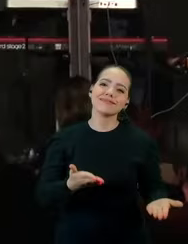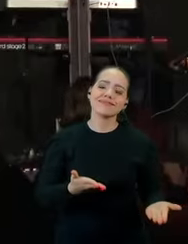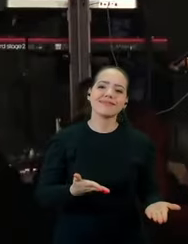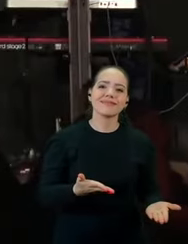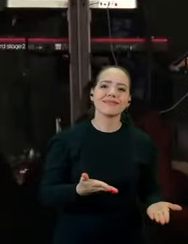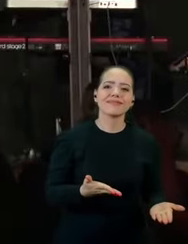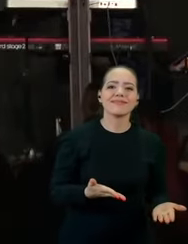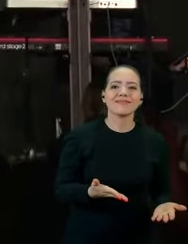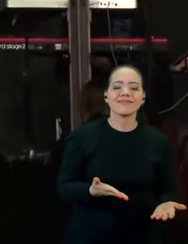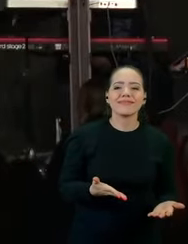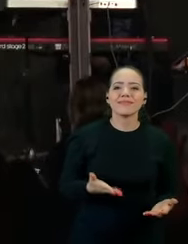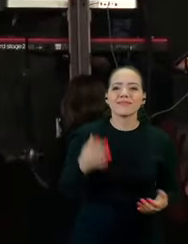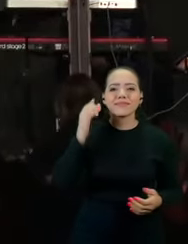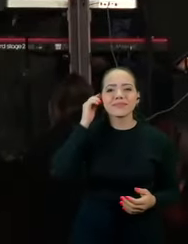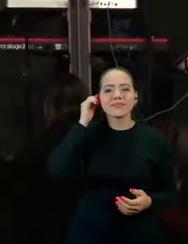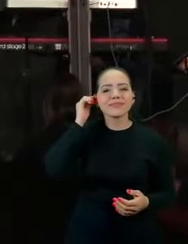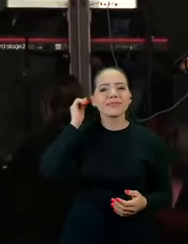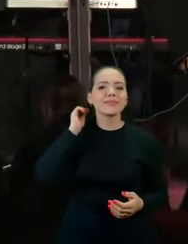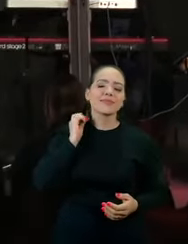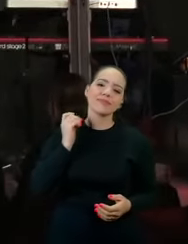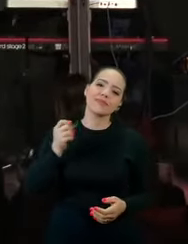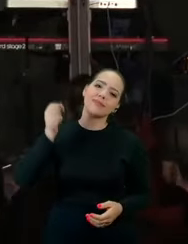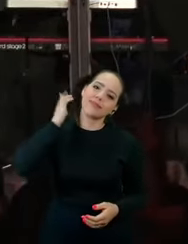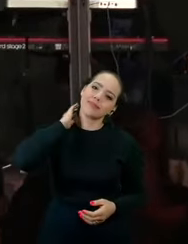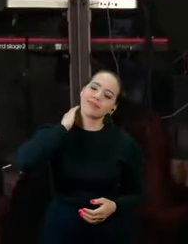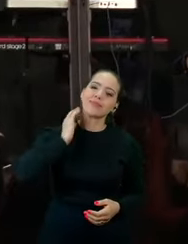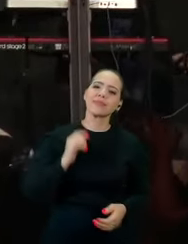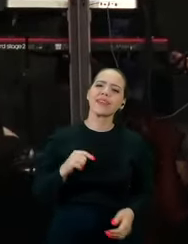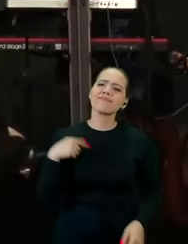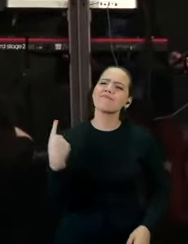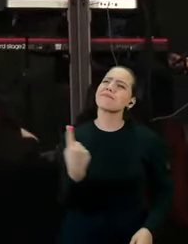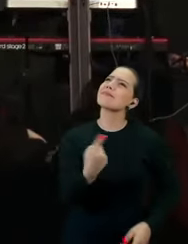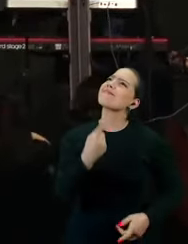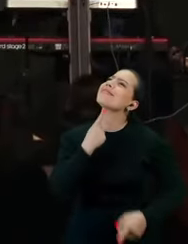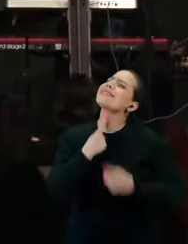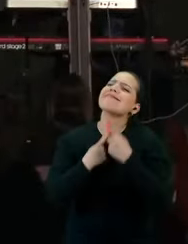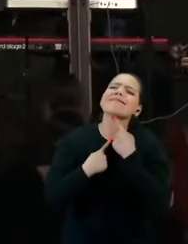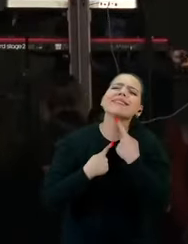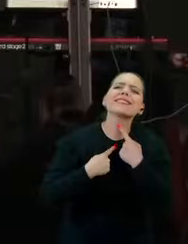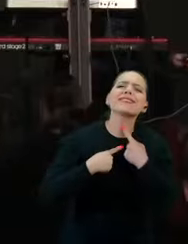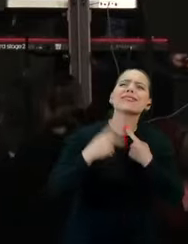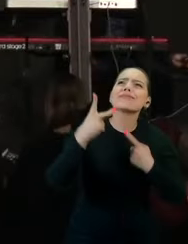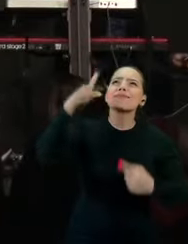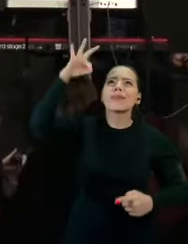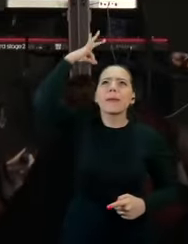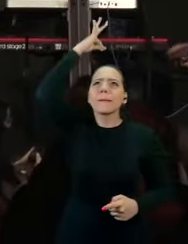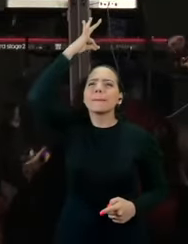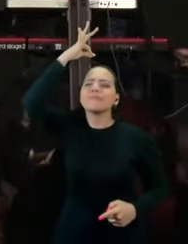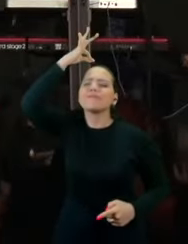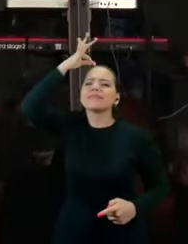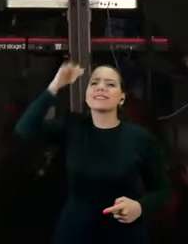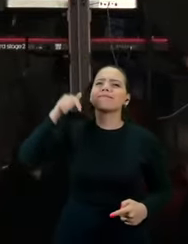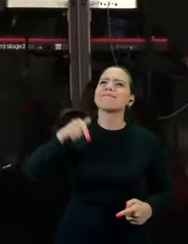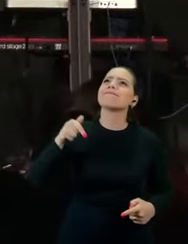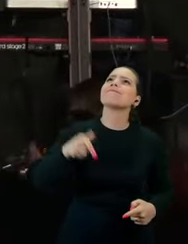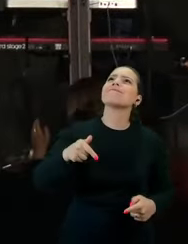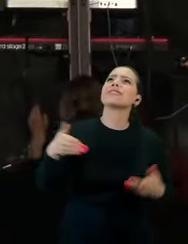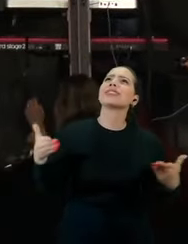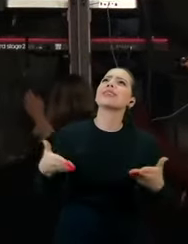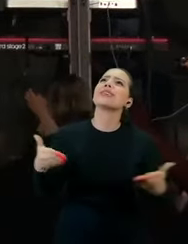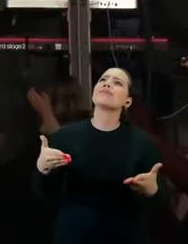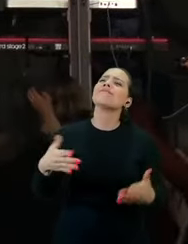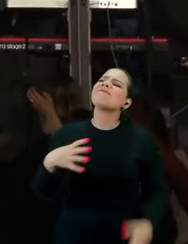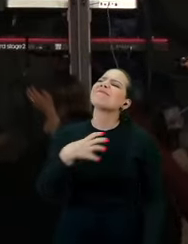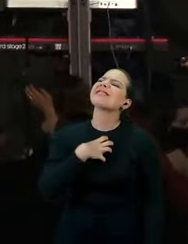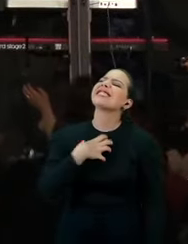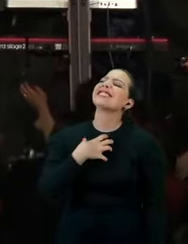estamos inundados com a presença de Deus nesse lugar. Nós já estamos agora encharcados com a presença de Deus